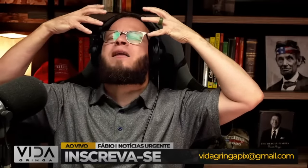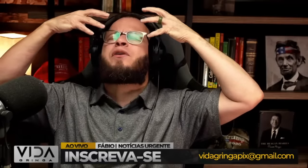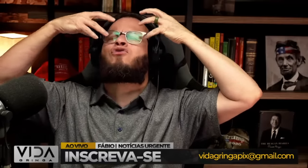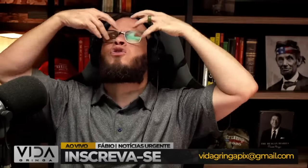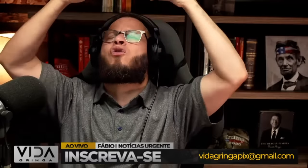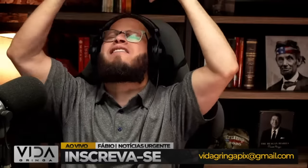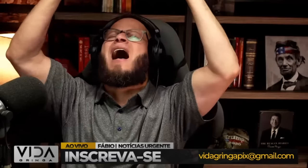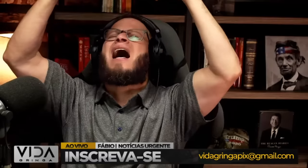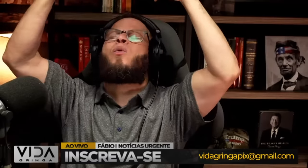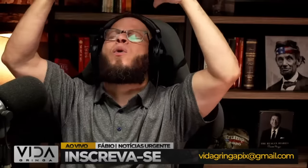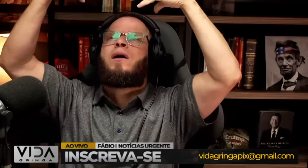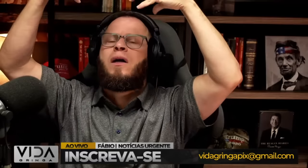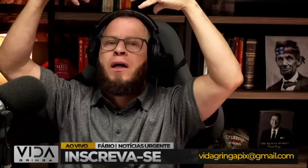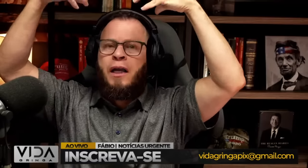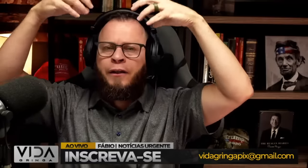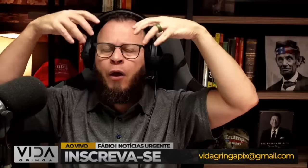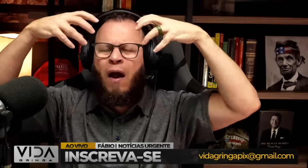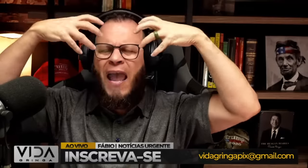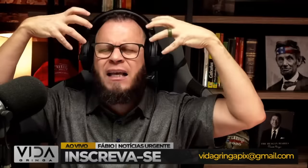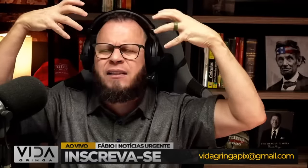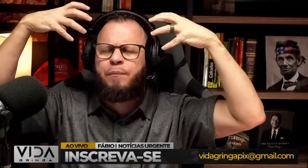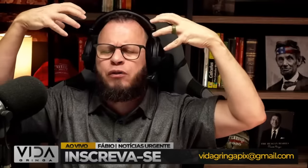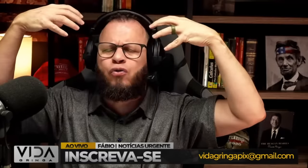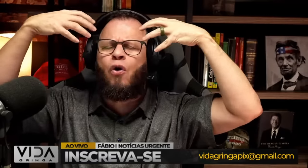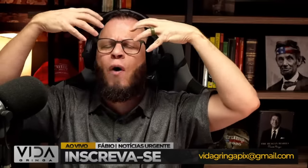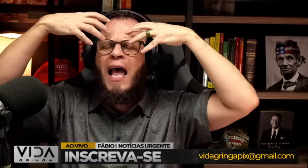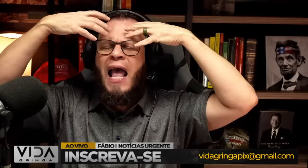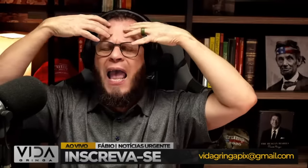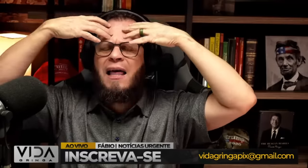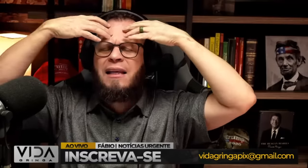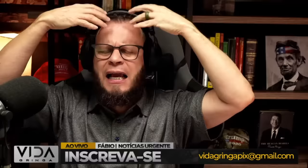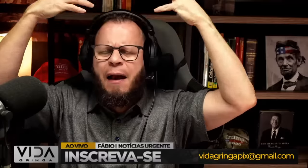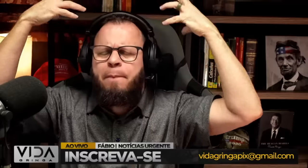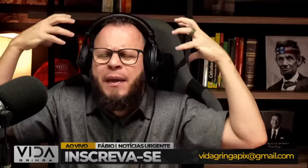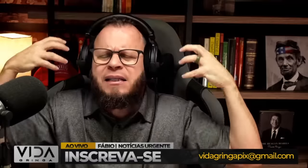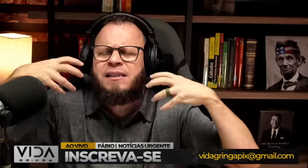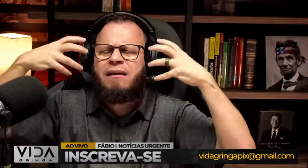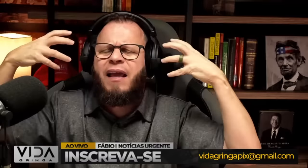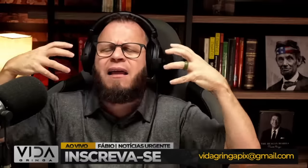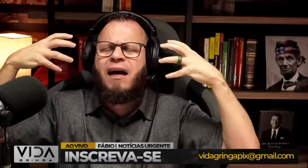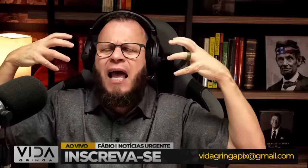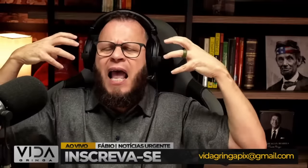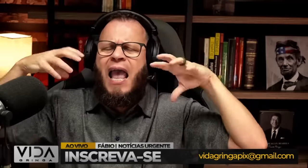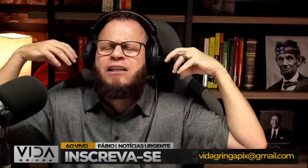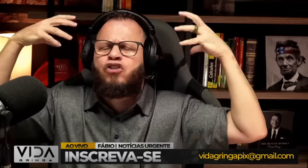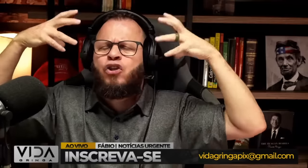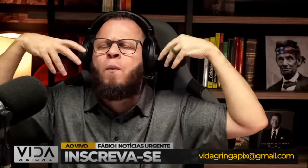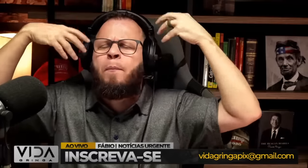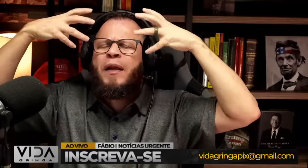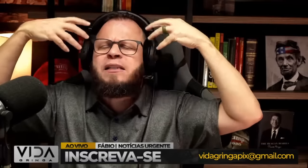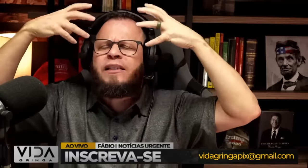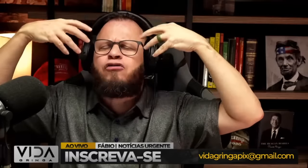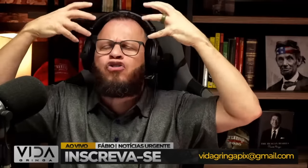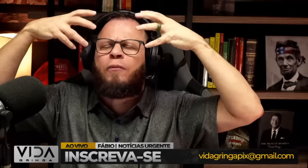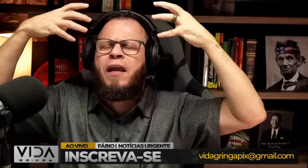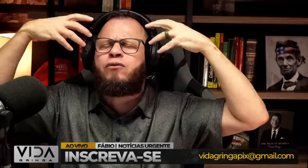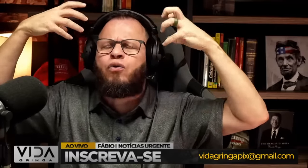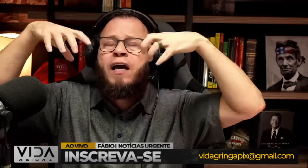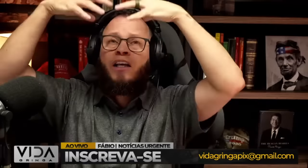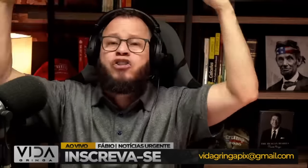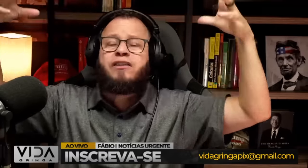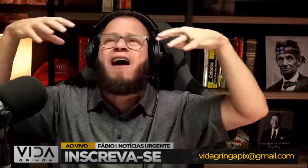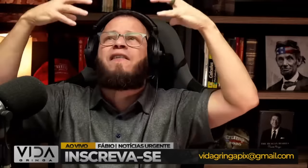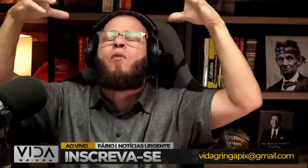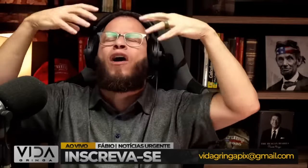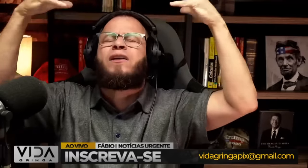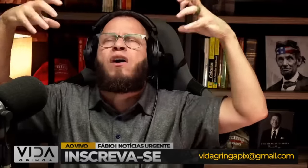cara da pessoa e jogava água então essa pessoa ela na cabeça dela ela tinha um pressentimento